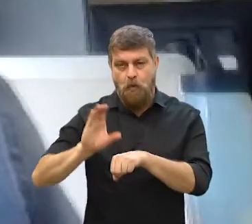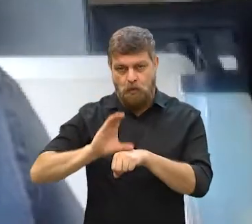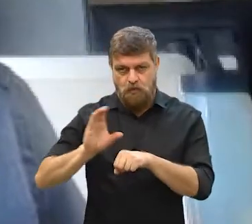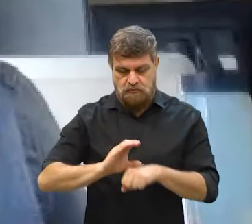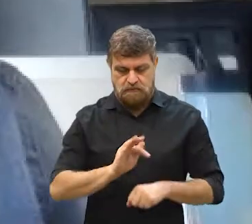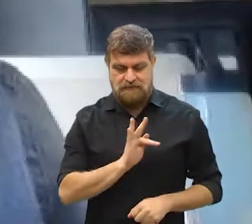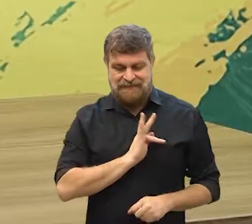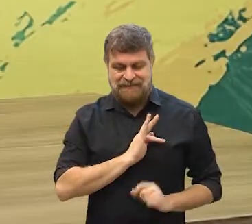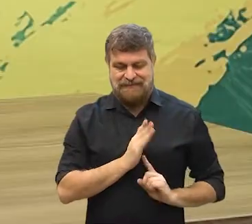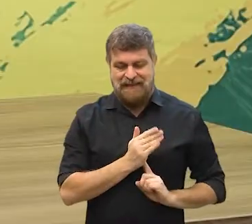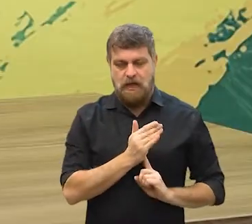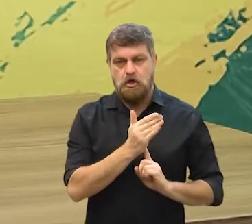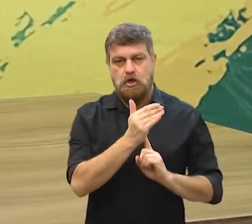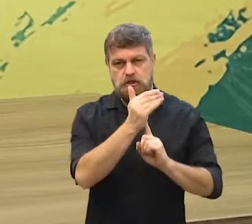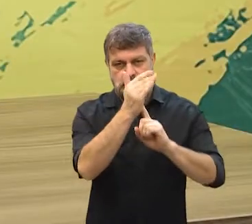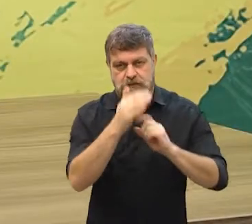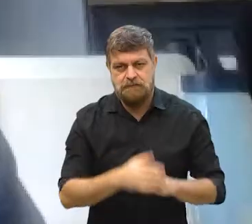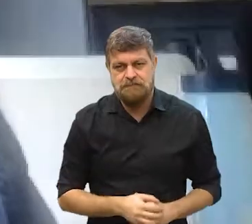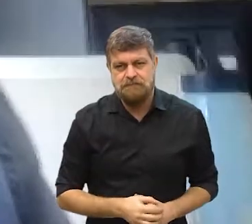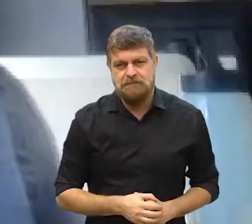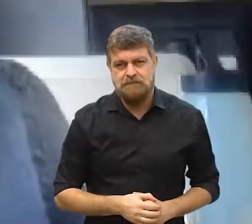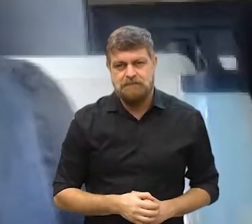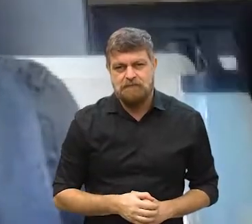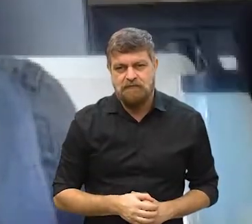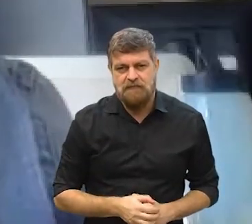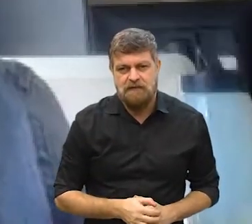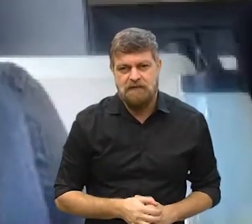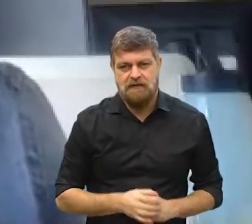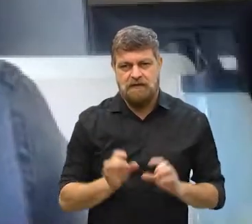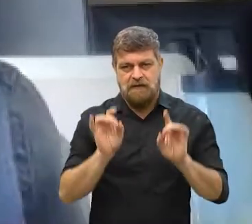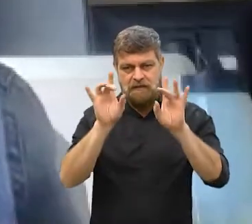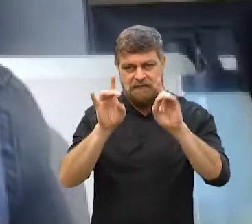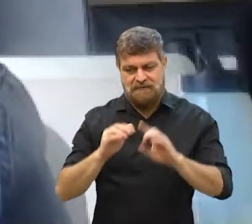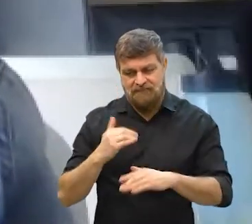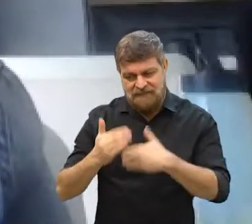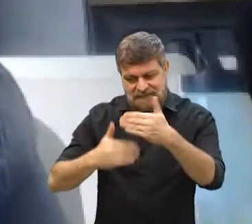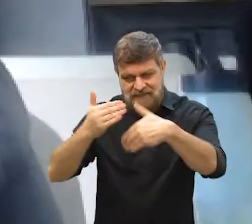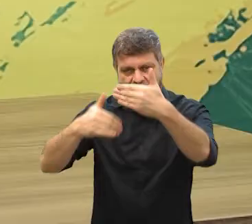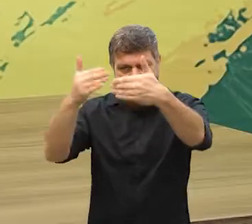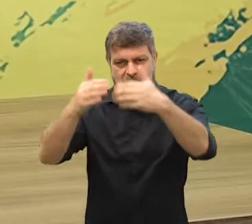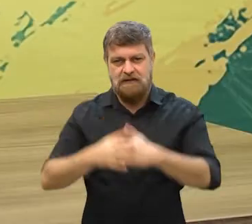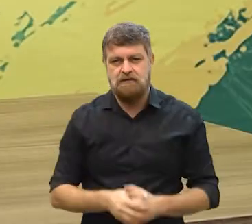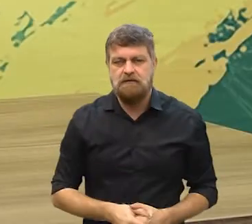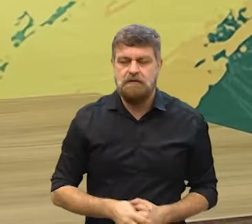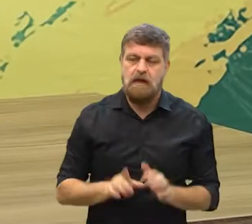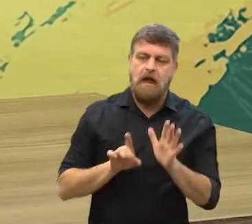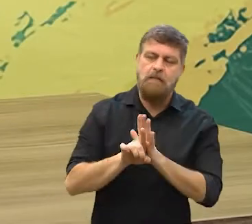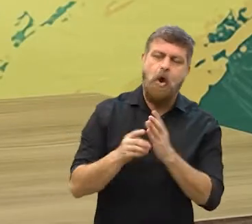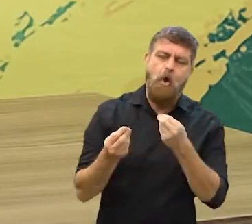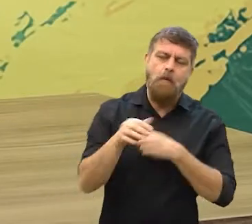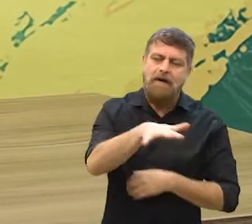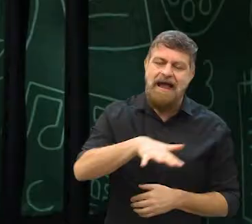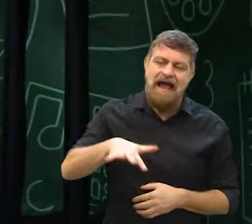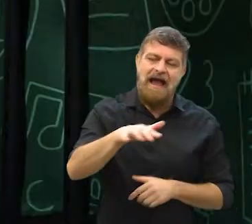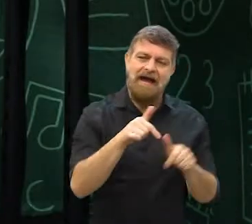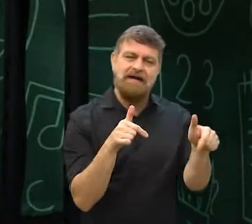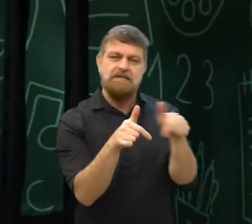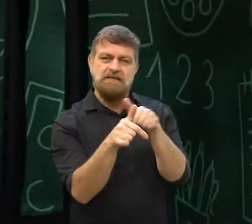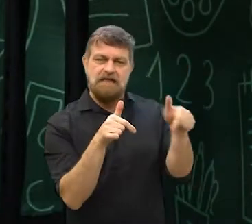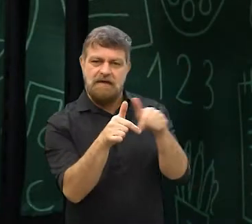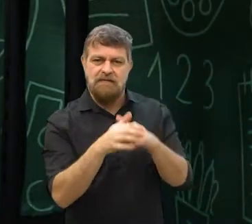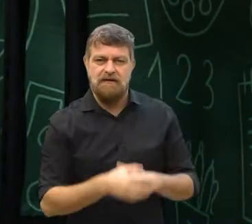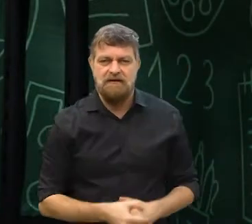tecnologia. E como que é mais especificamente desenvolvimento. Tá, e como que é esse mercado? Ele é um